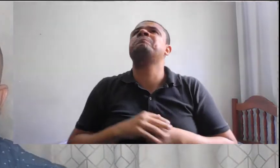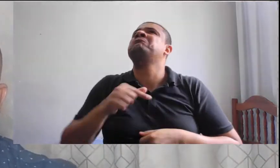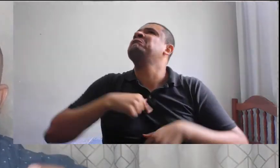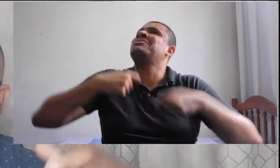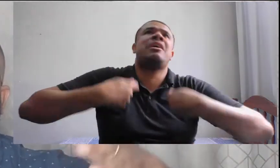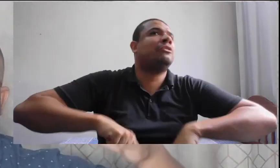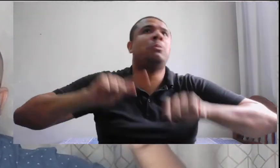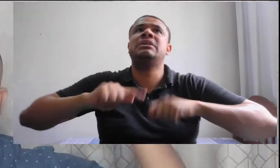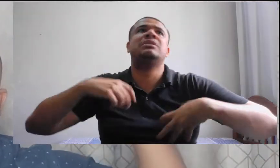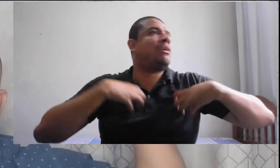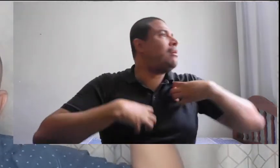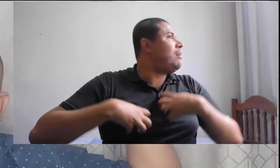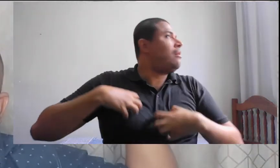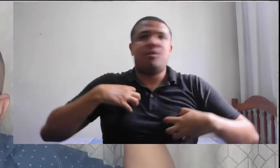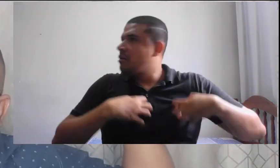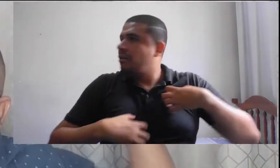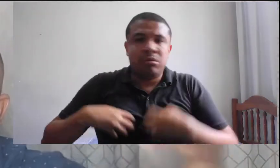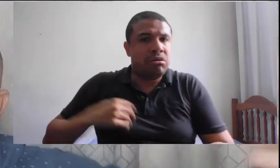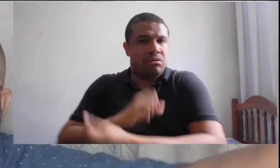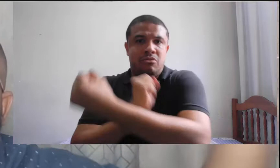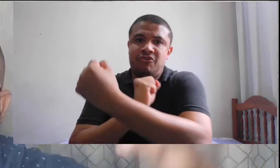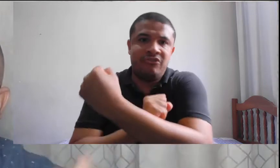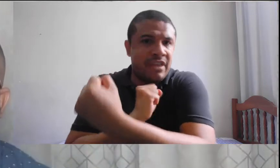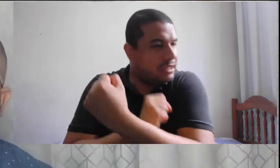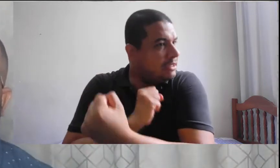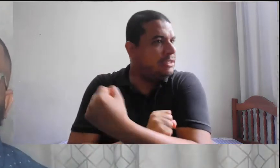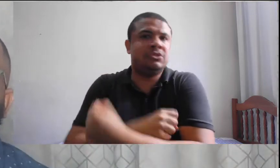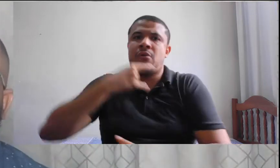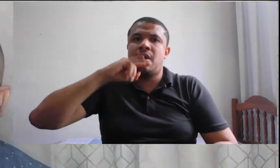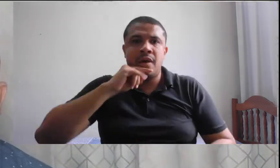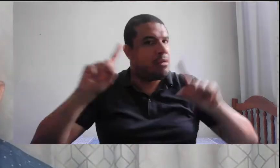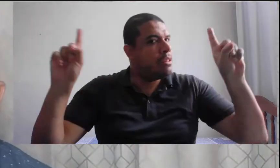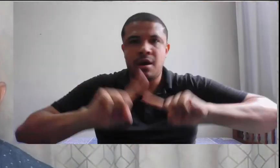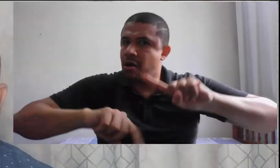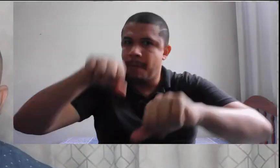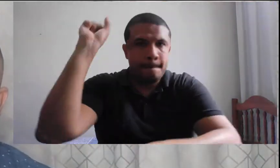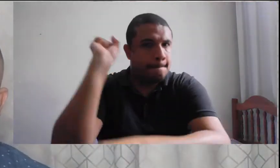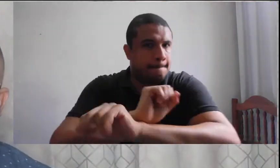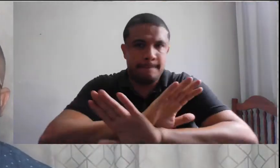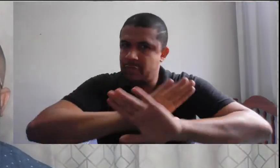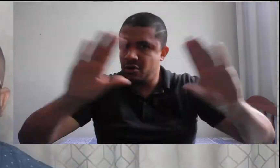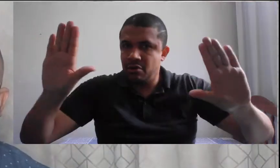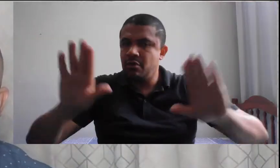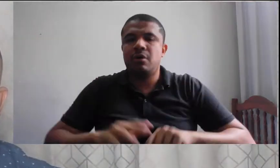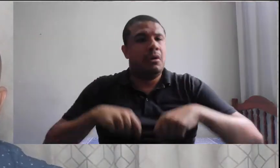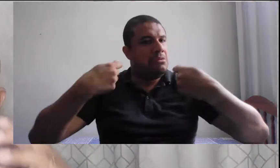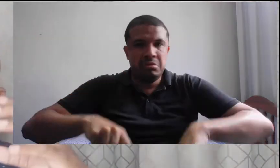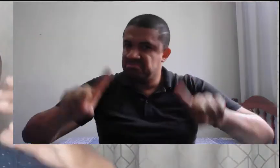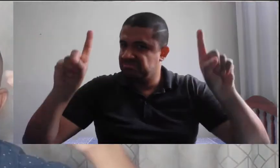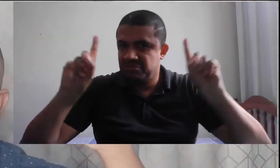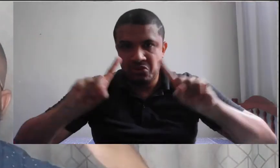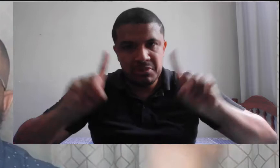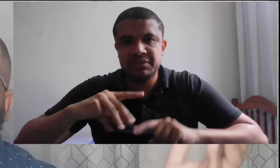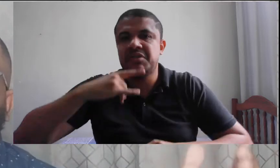não preciso mais entrar no mundo ou no vício da vida. Eu não preciso